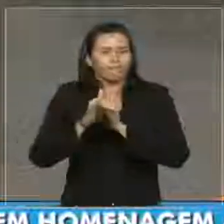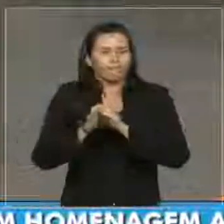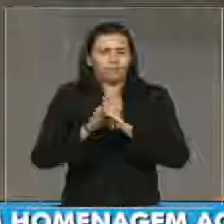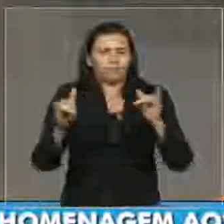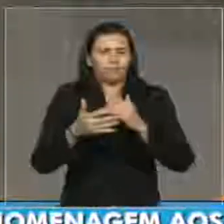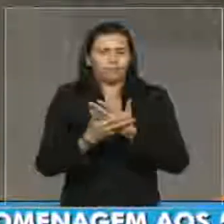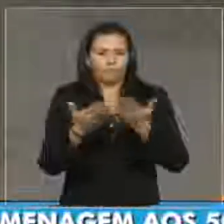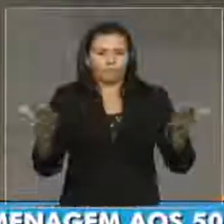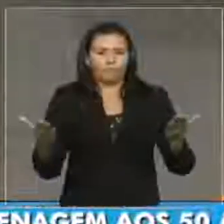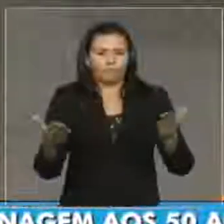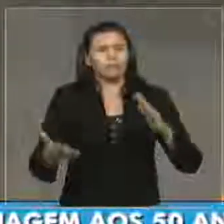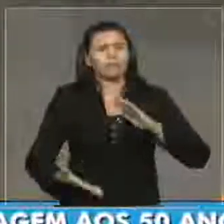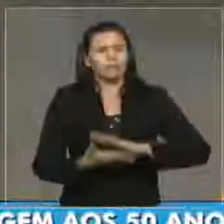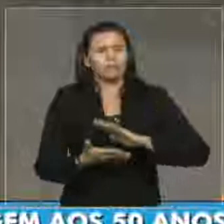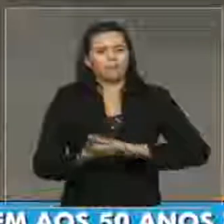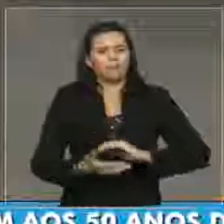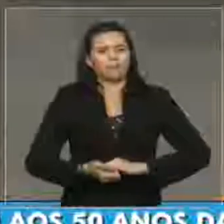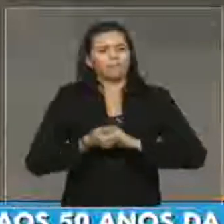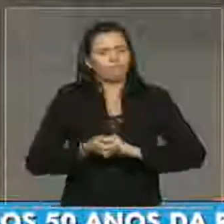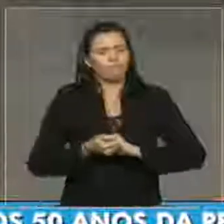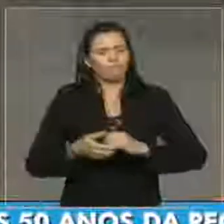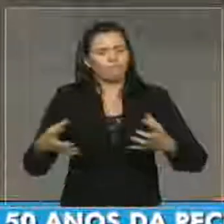Receita Federal do Brasil,